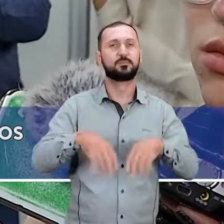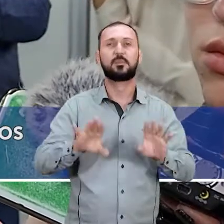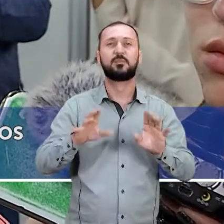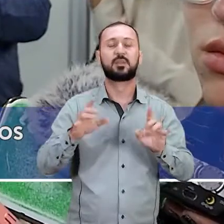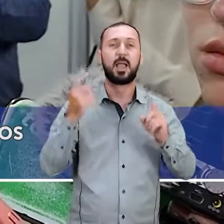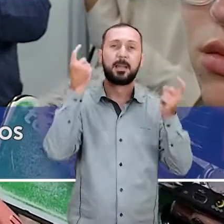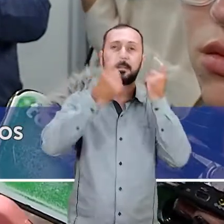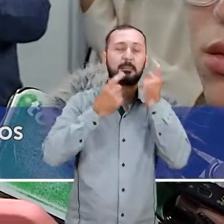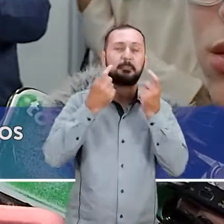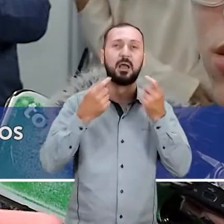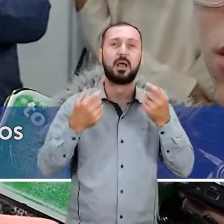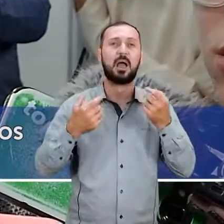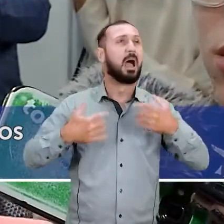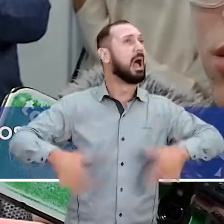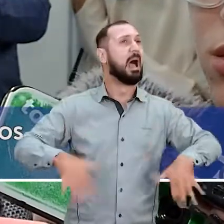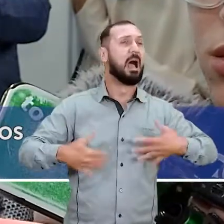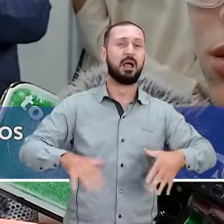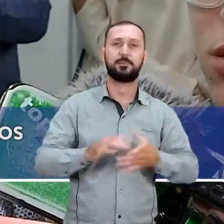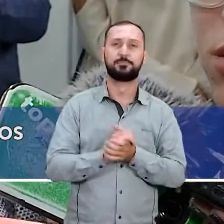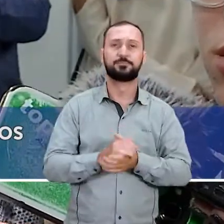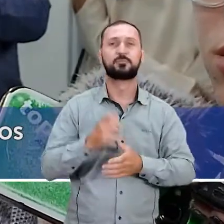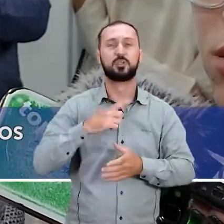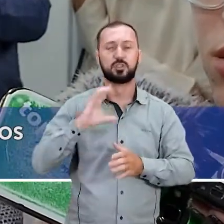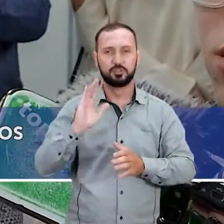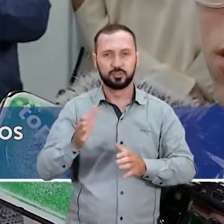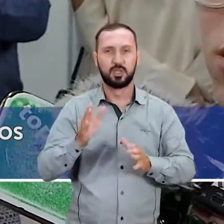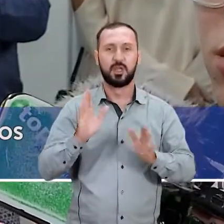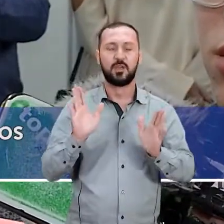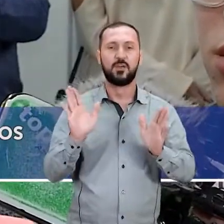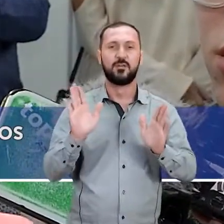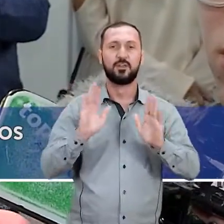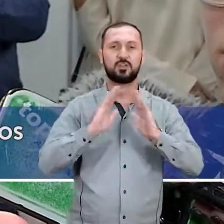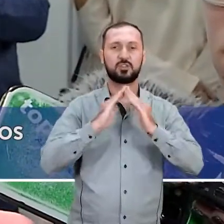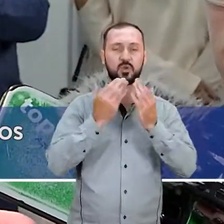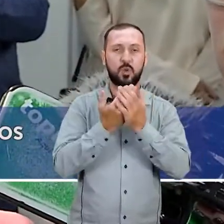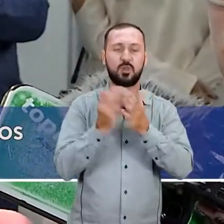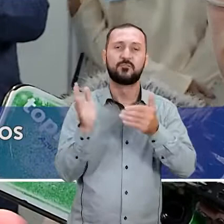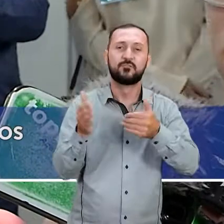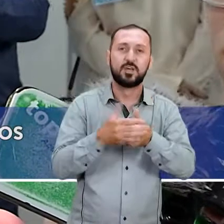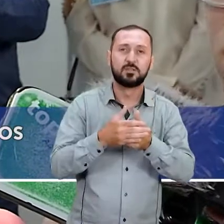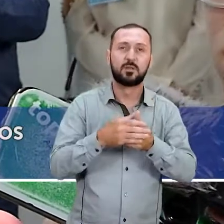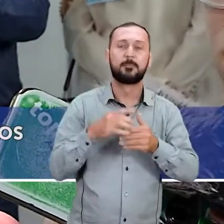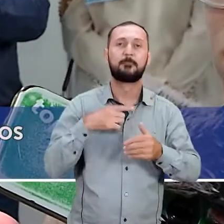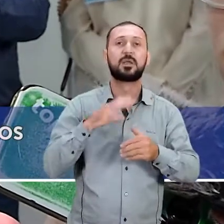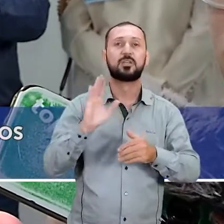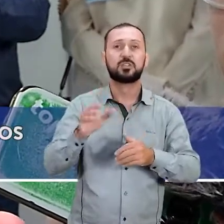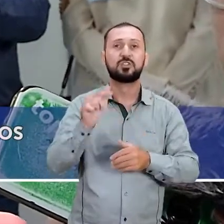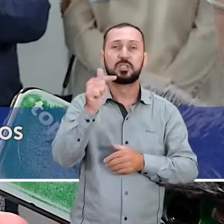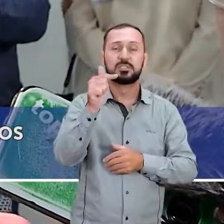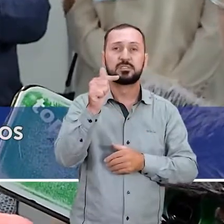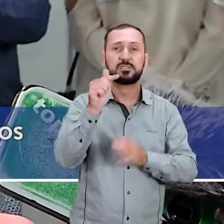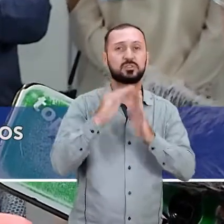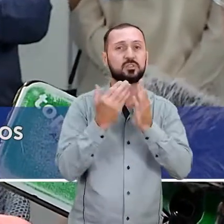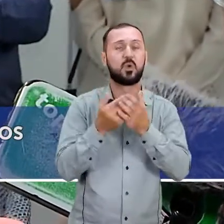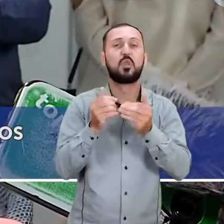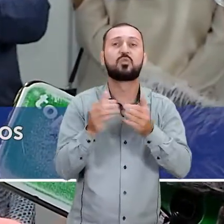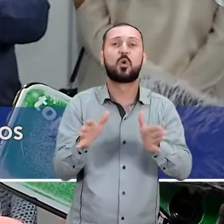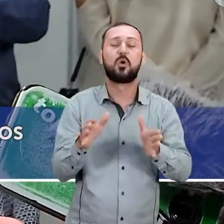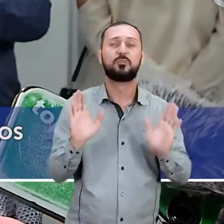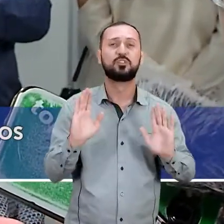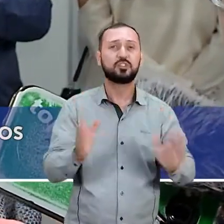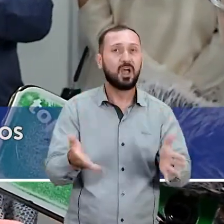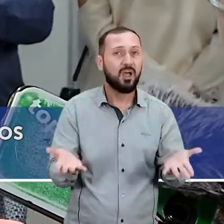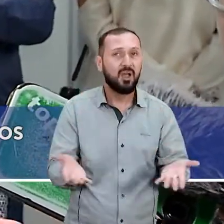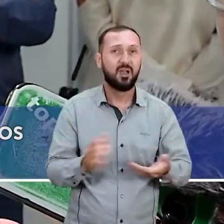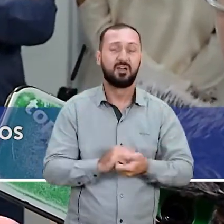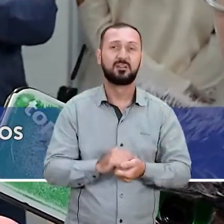não é necessário ninguém esse alarde. Nós fechamos, mas ninguém falou que a gente construiu em 7 anos 7 escolas novas,